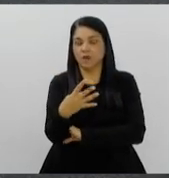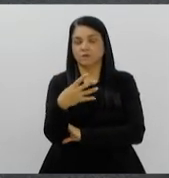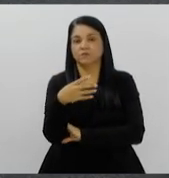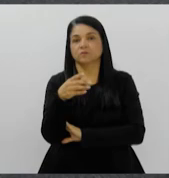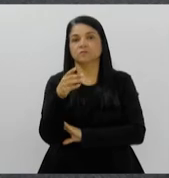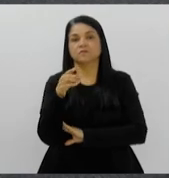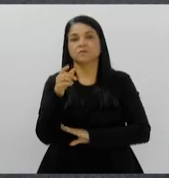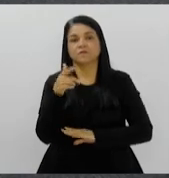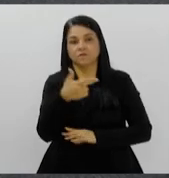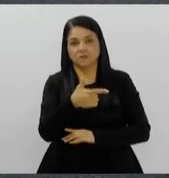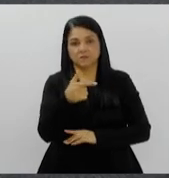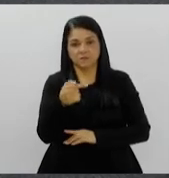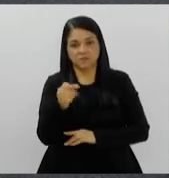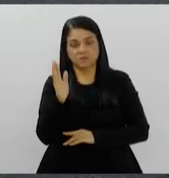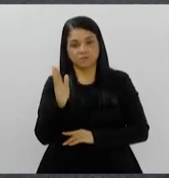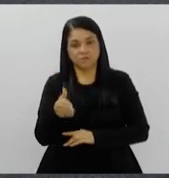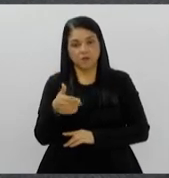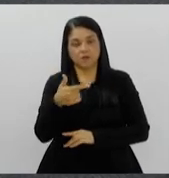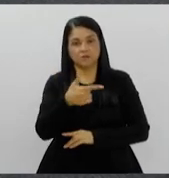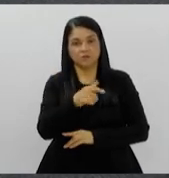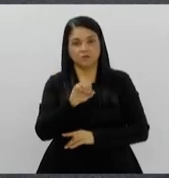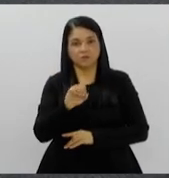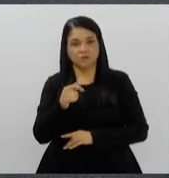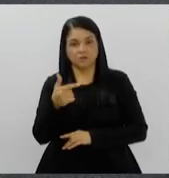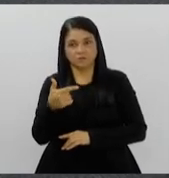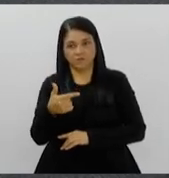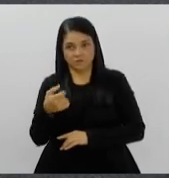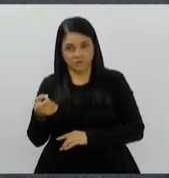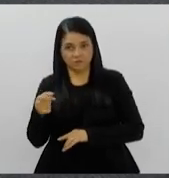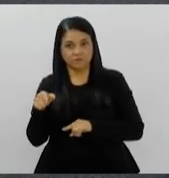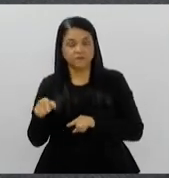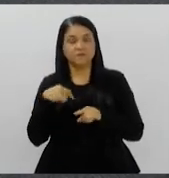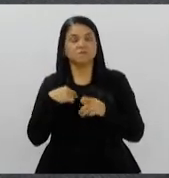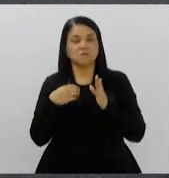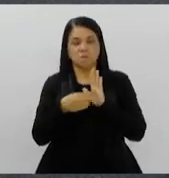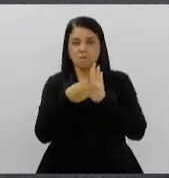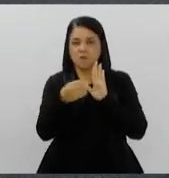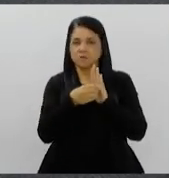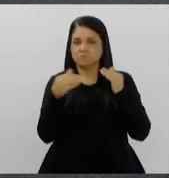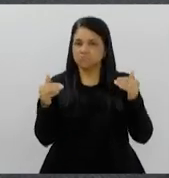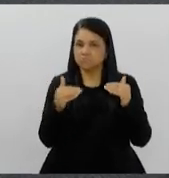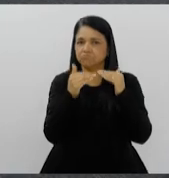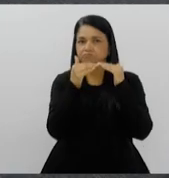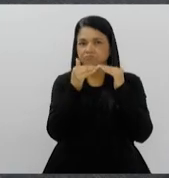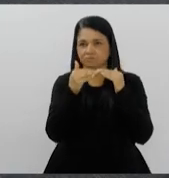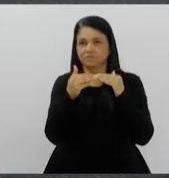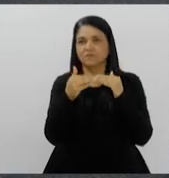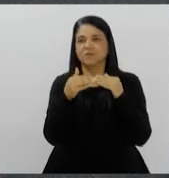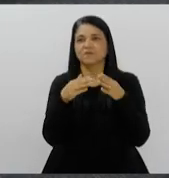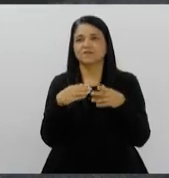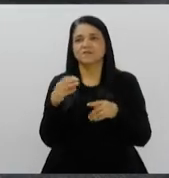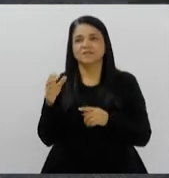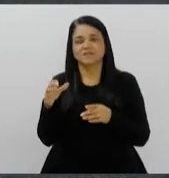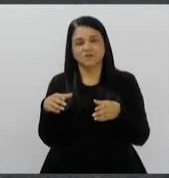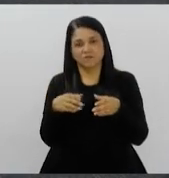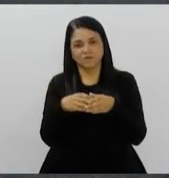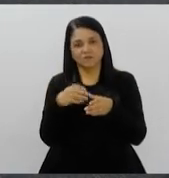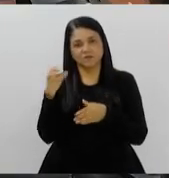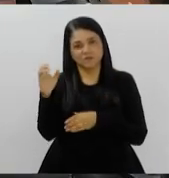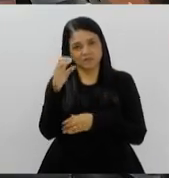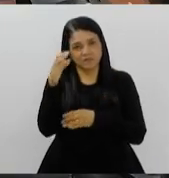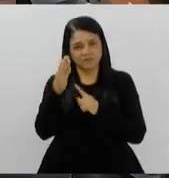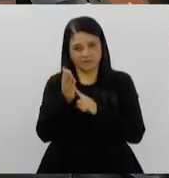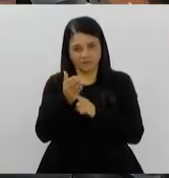5427/2029 no Estado do Rio. Então, para além de parabenizar, obviamente, meu parecer é favorável. O parecer da Comissão da Ciência e Tecnologia. Obrigada,